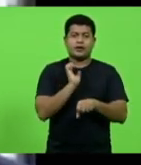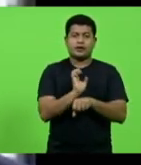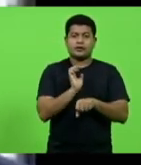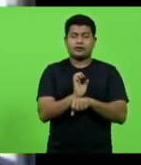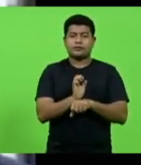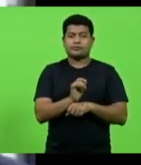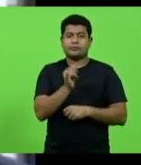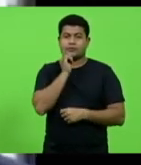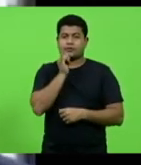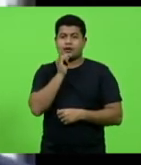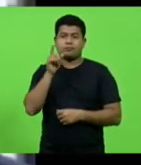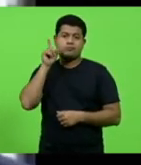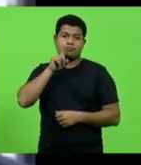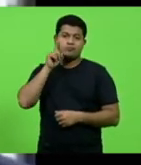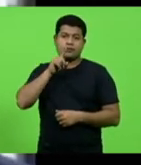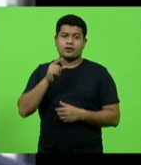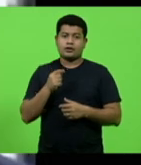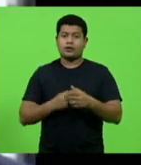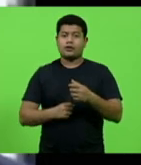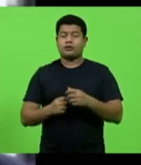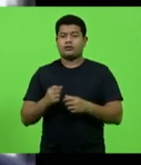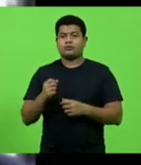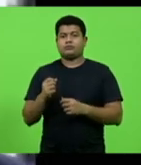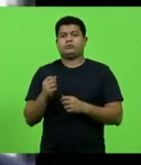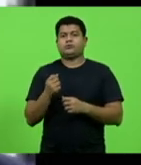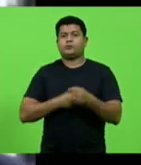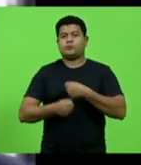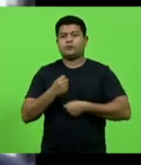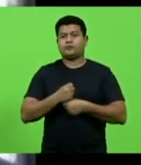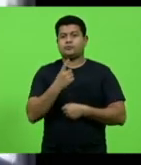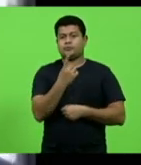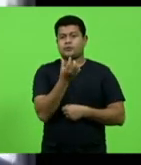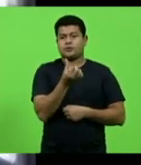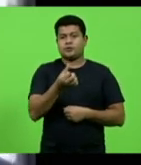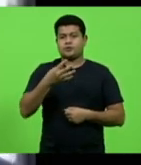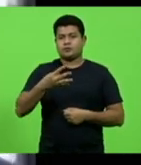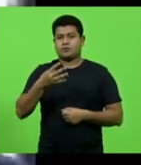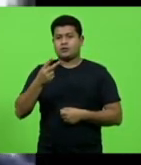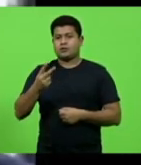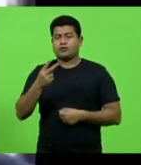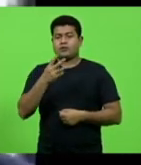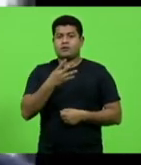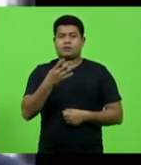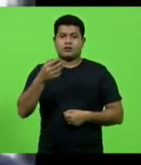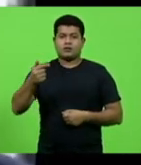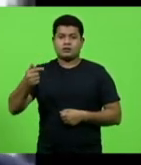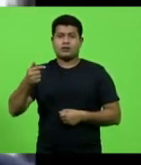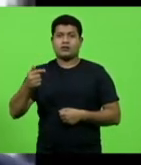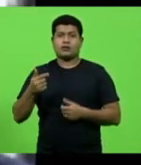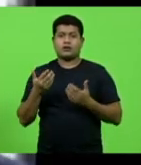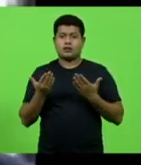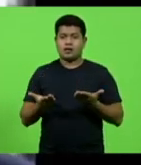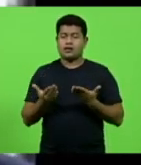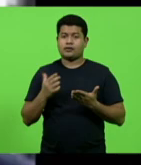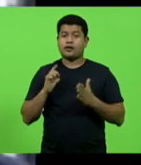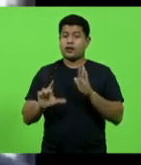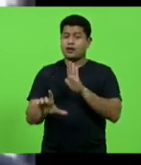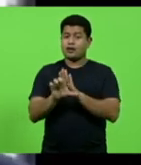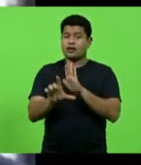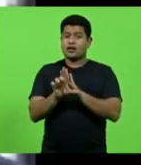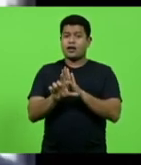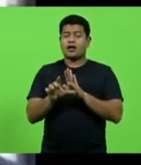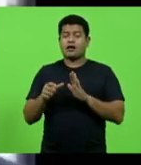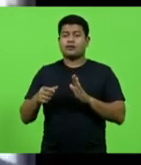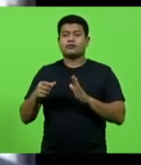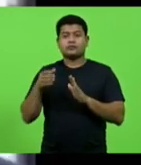de 1640, 1642, 1647, o quanto as leis diziam que as famílias